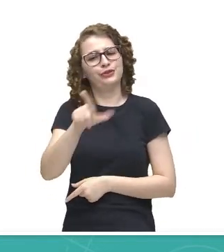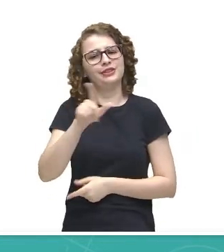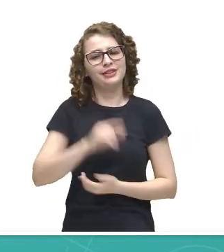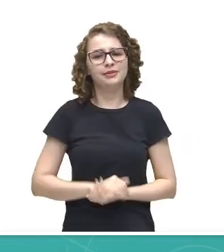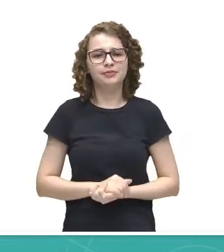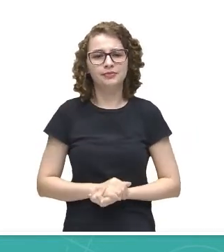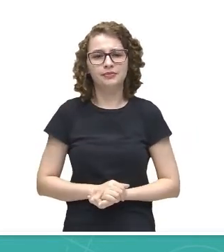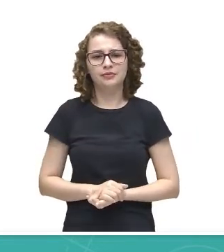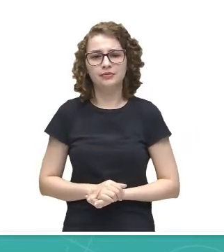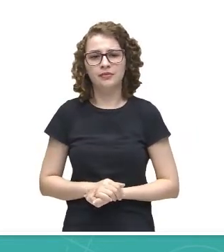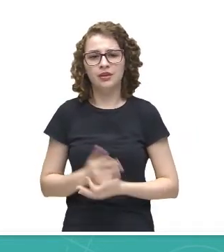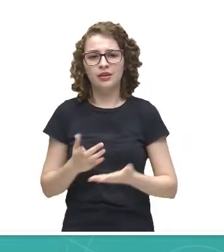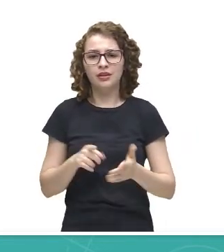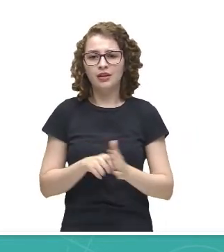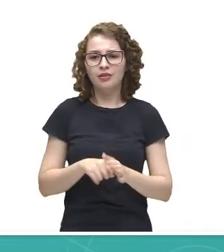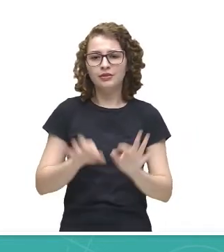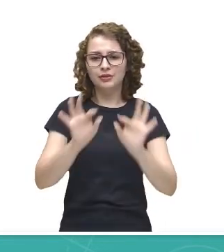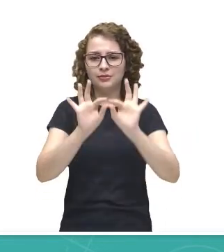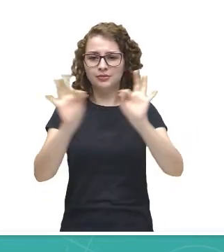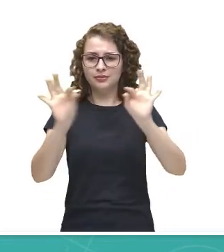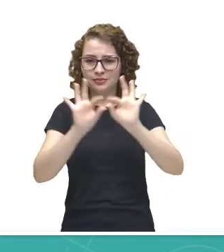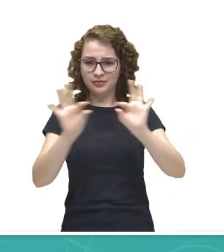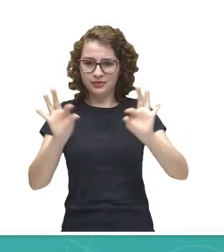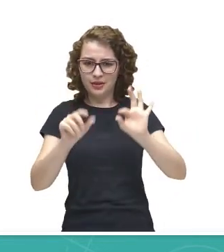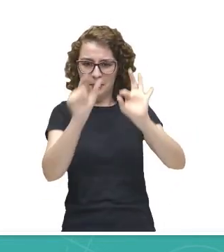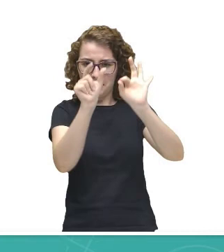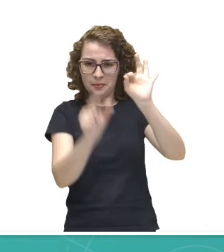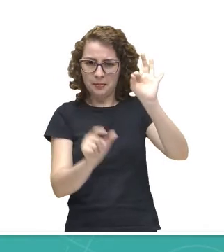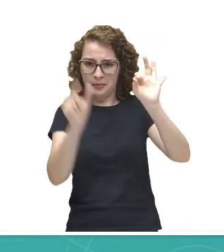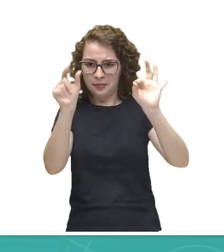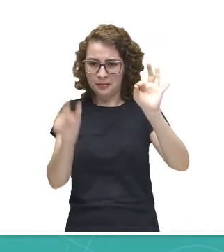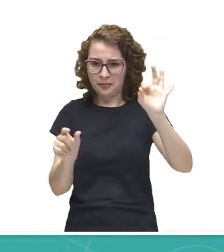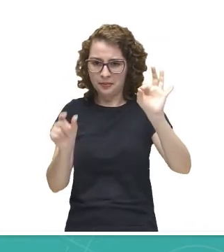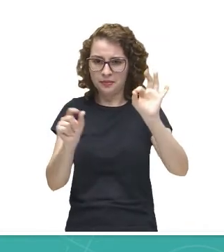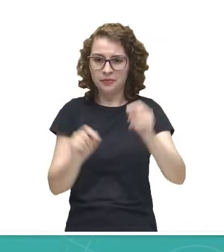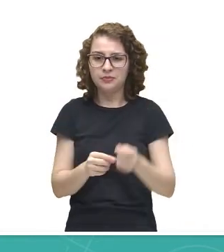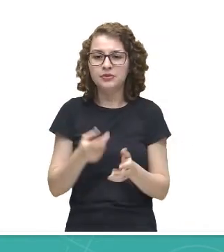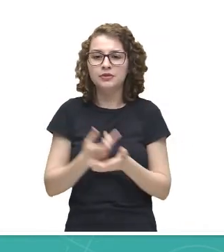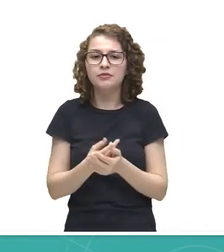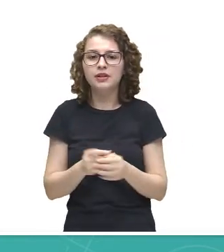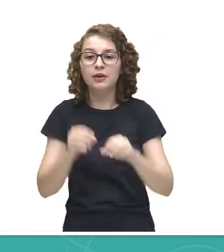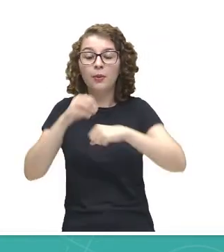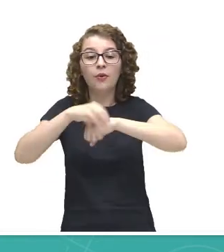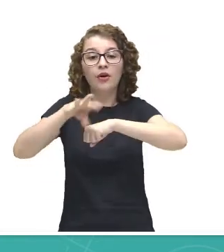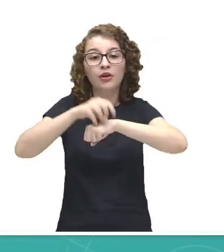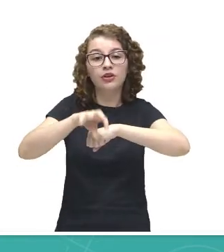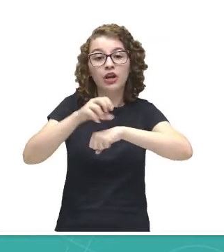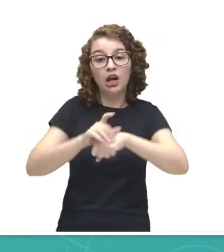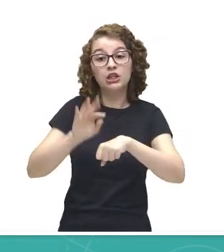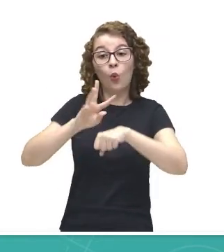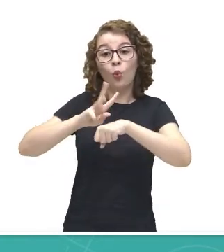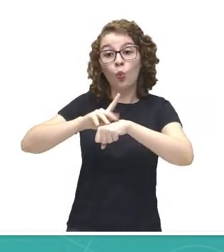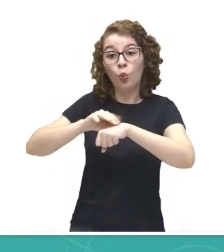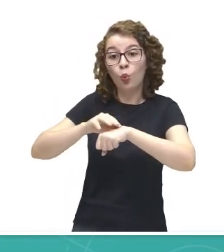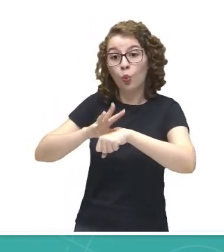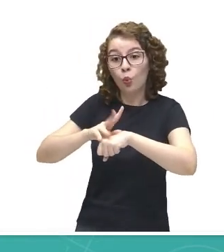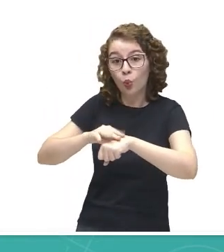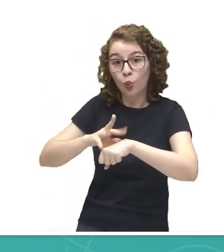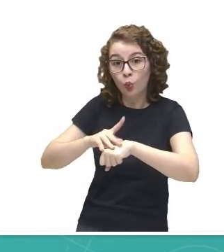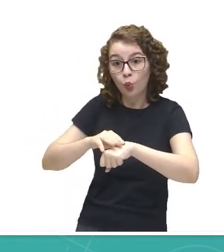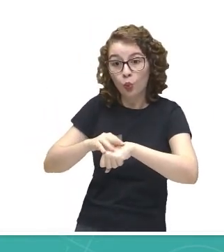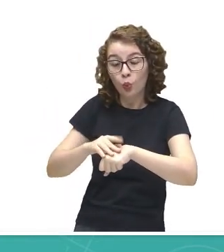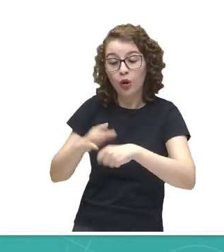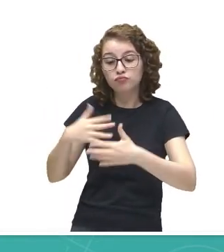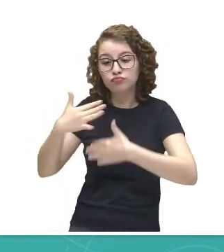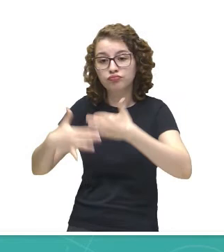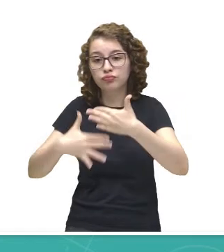vão resolver um caça-palavras e a dica das palavras que vocês têm que encontrar é que são doenças que podem surgir